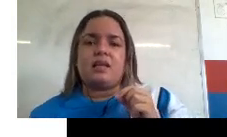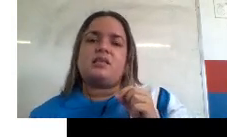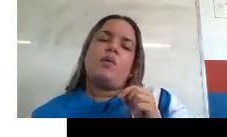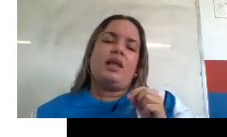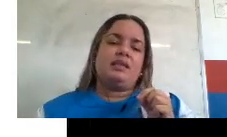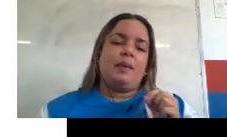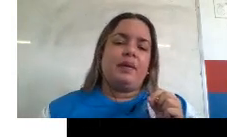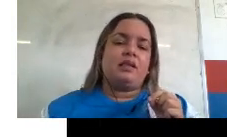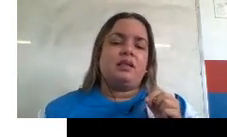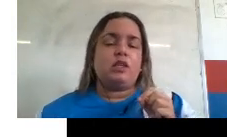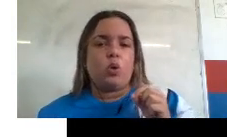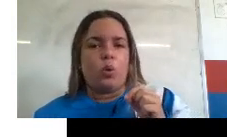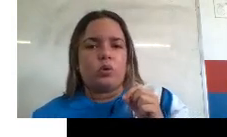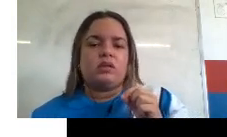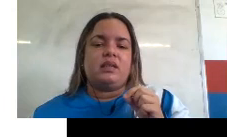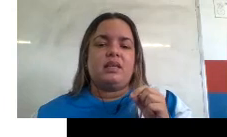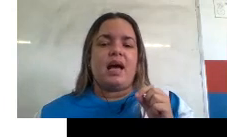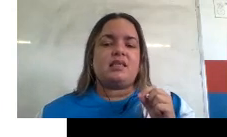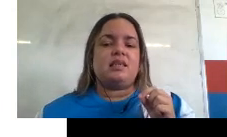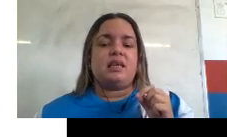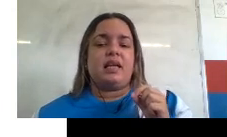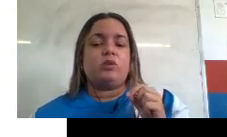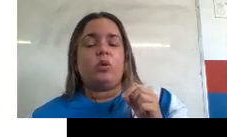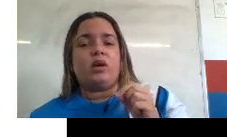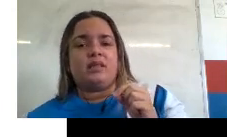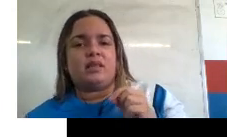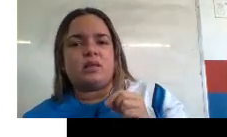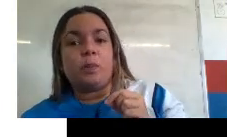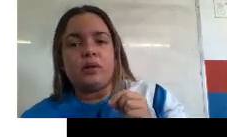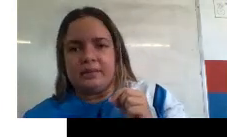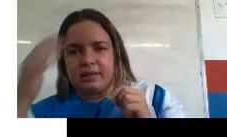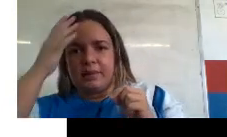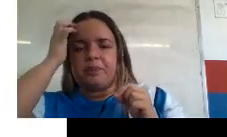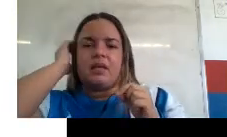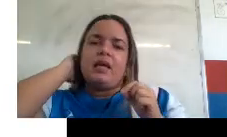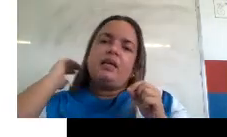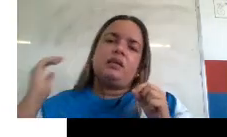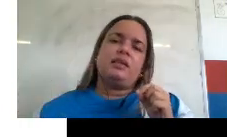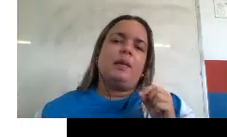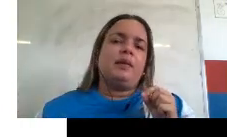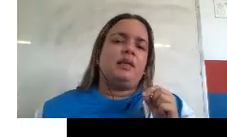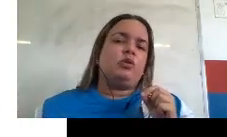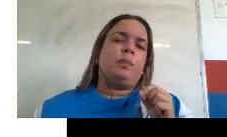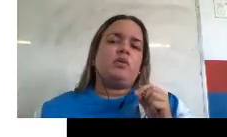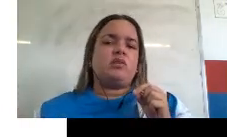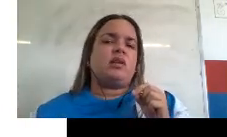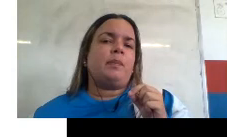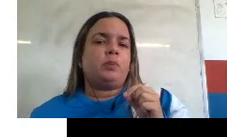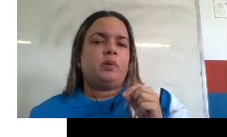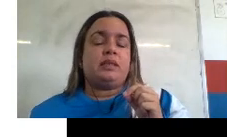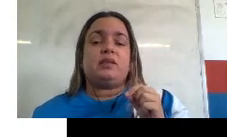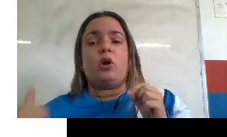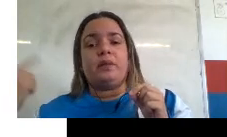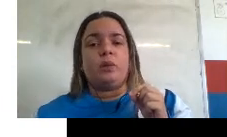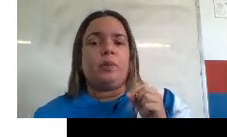essa declaração, ela independe de cor, de raça, de credo ou orientação política. Então, independente do